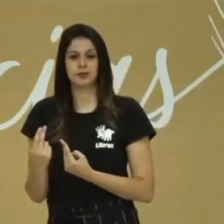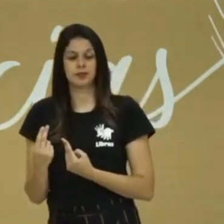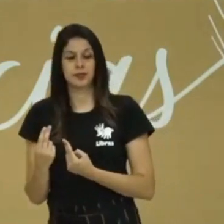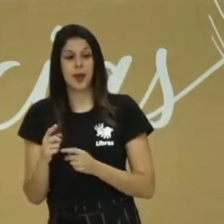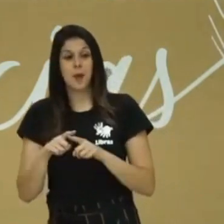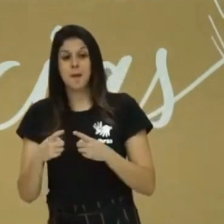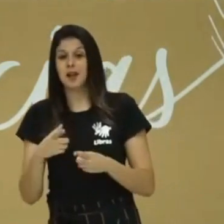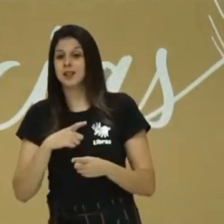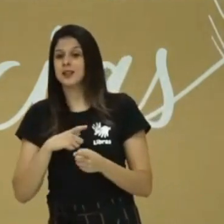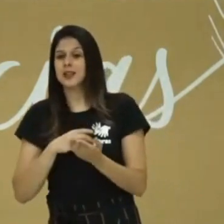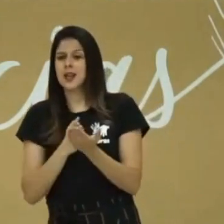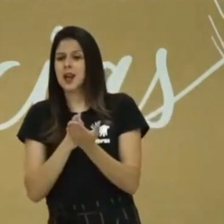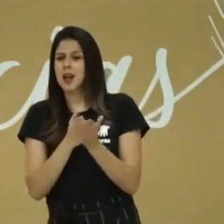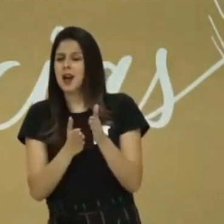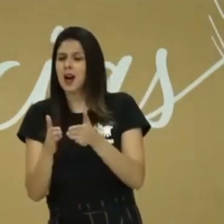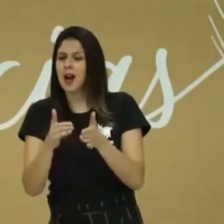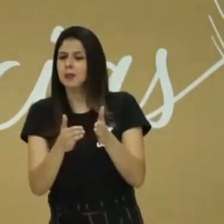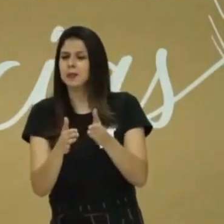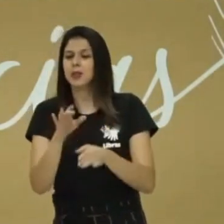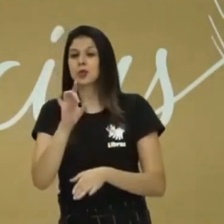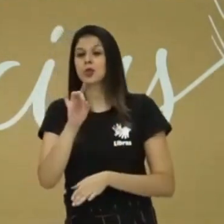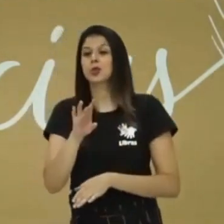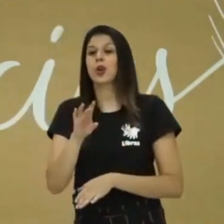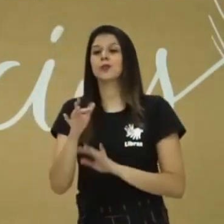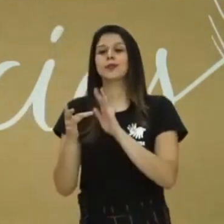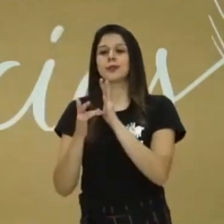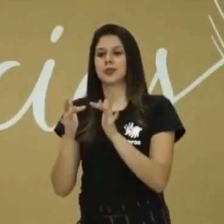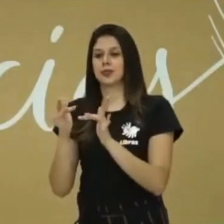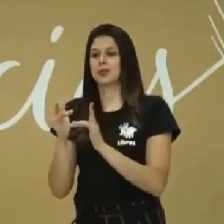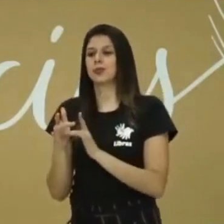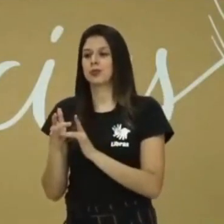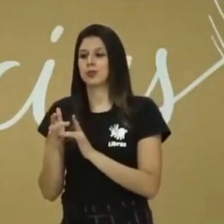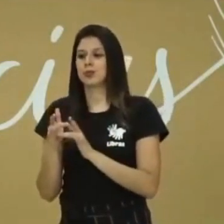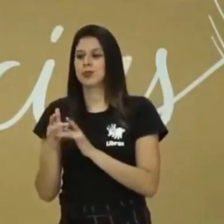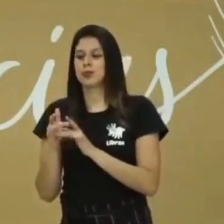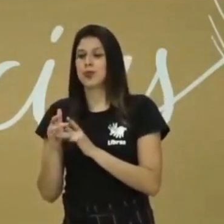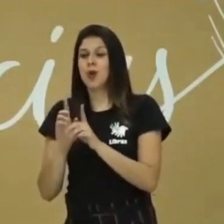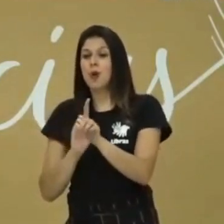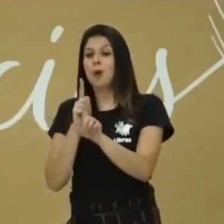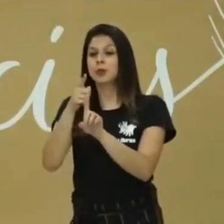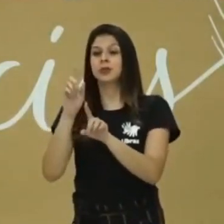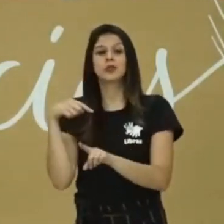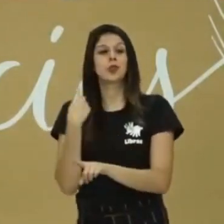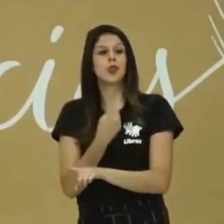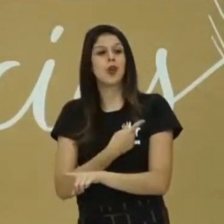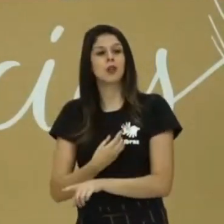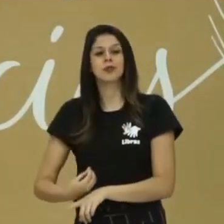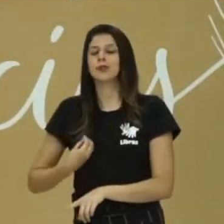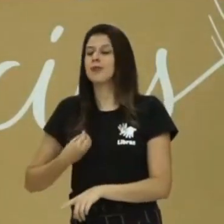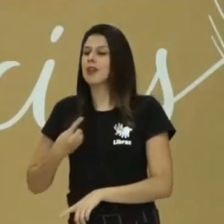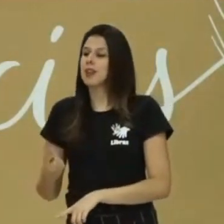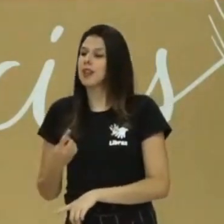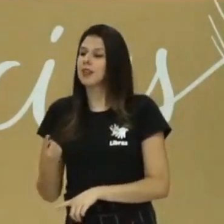João caminho para a igreja esse caminho é para cima esse caminho para o céu e não